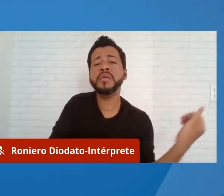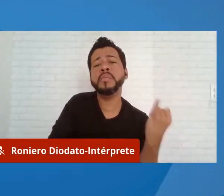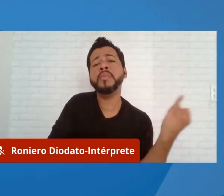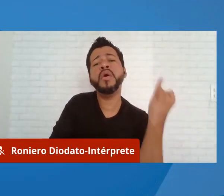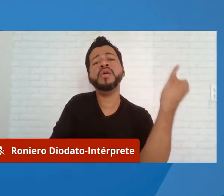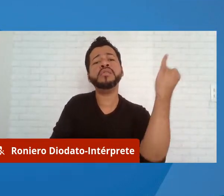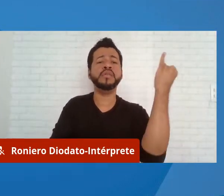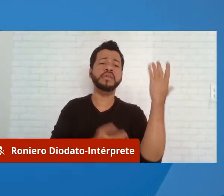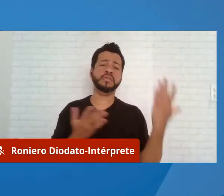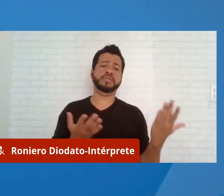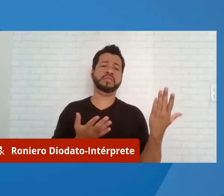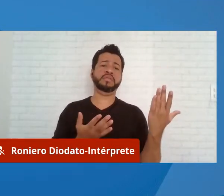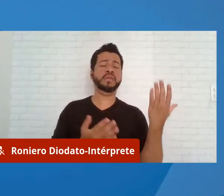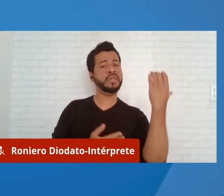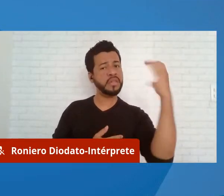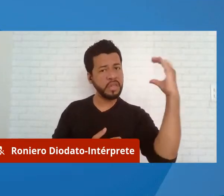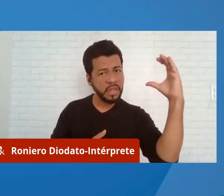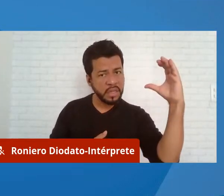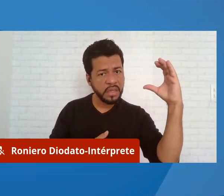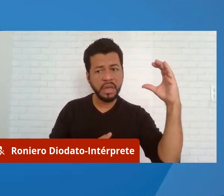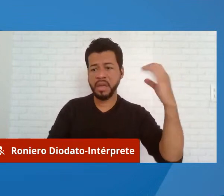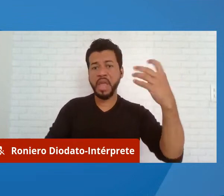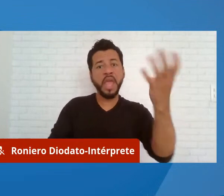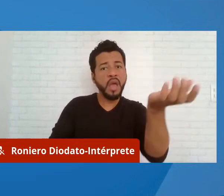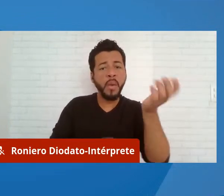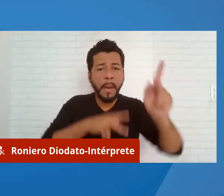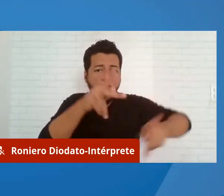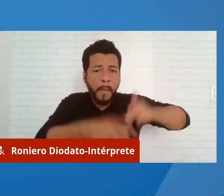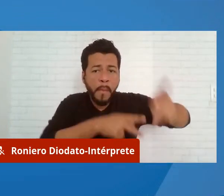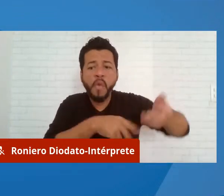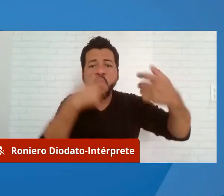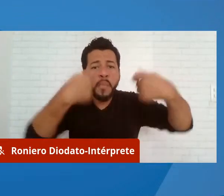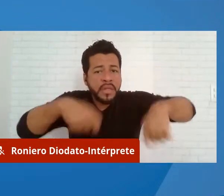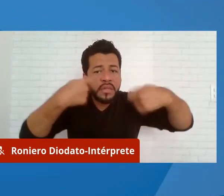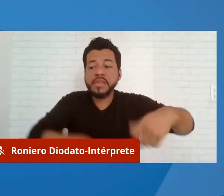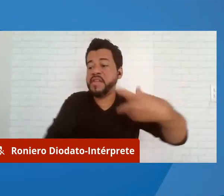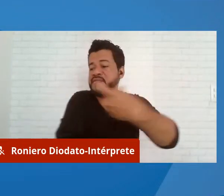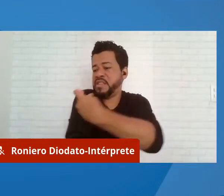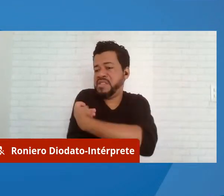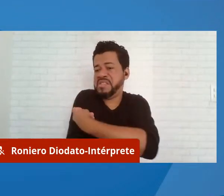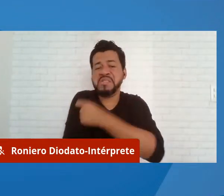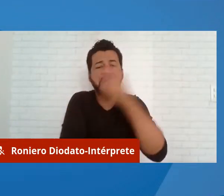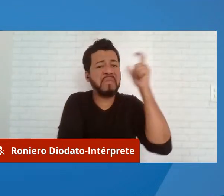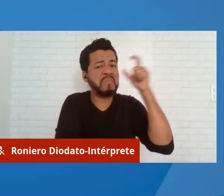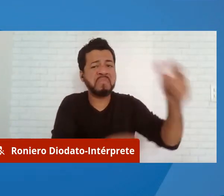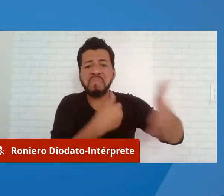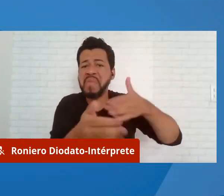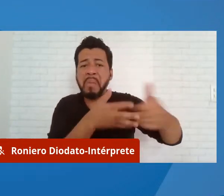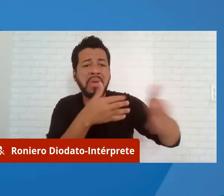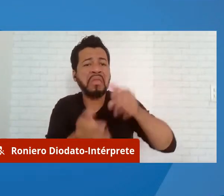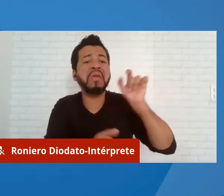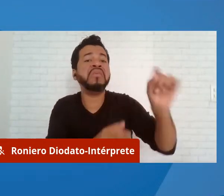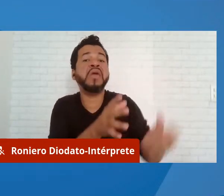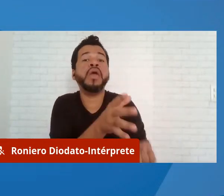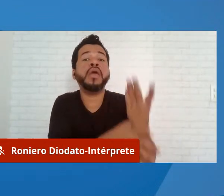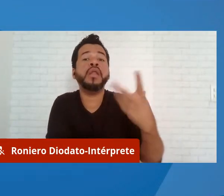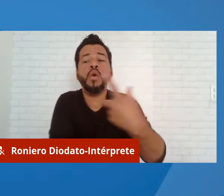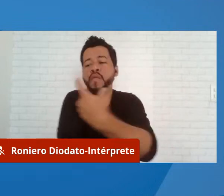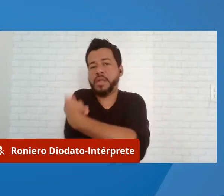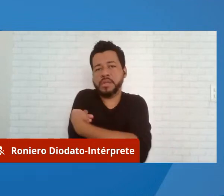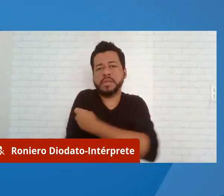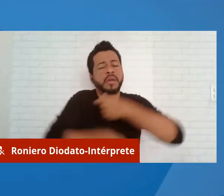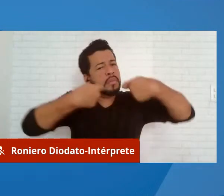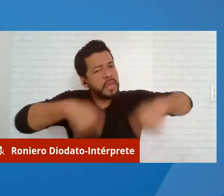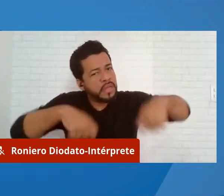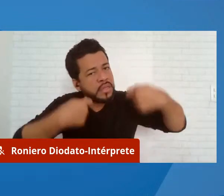vai tomar a vacina, você não quer saber de onde ela veio, você quer saber que ela seja eficiente. É isso, disso do que se trata. Um Estado que